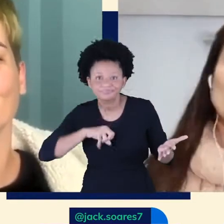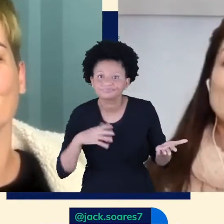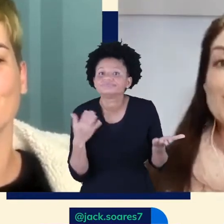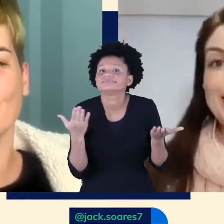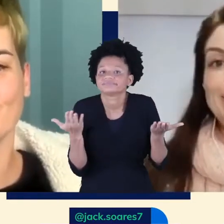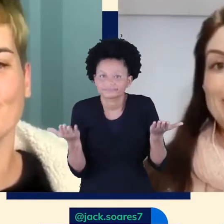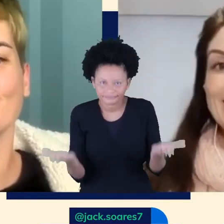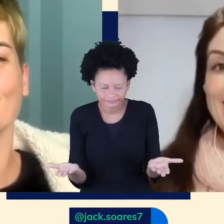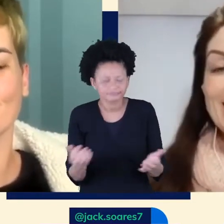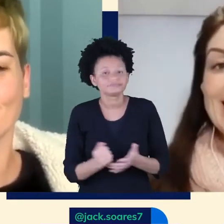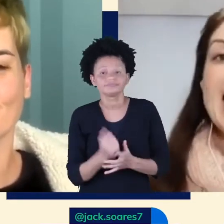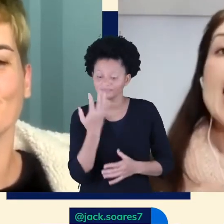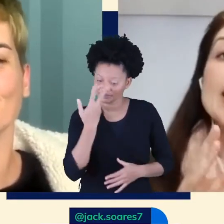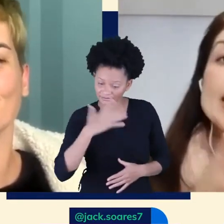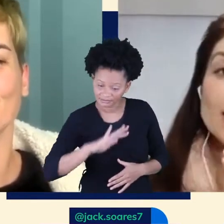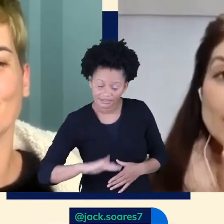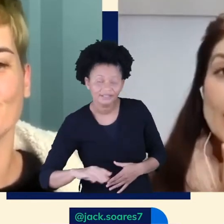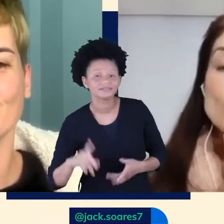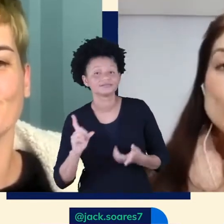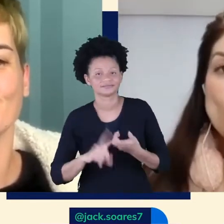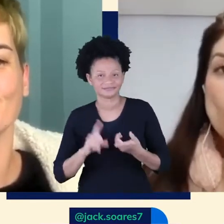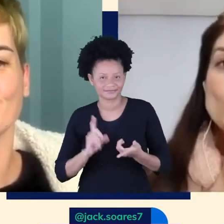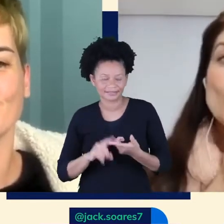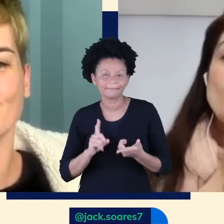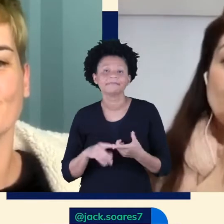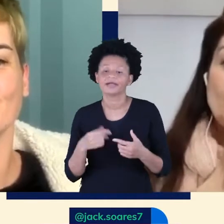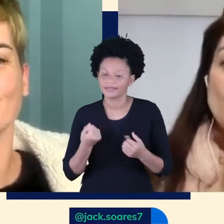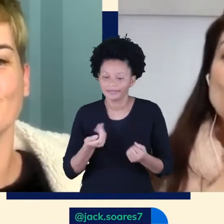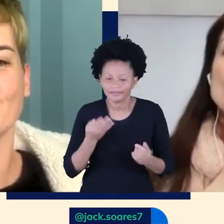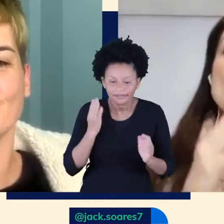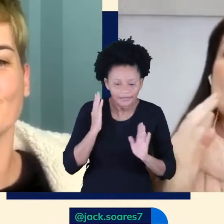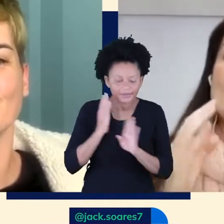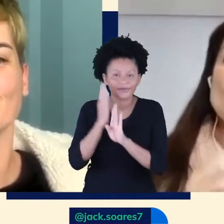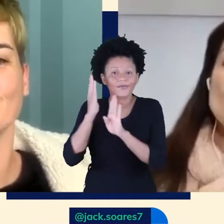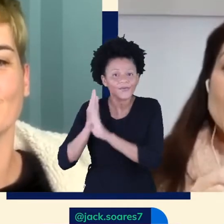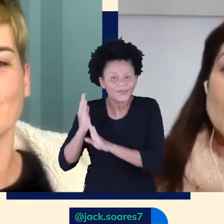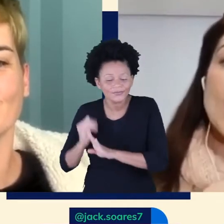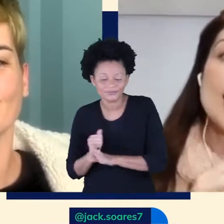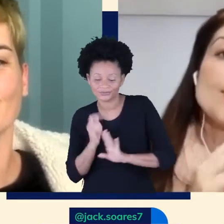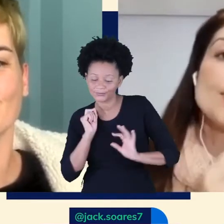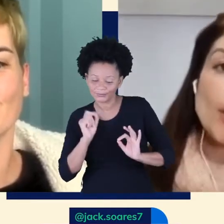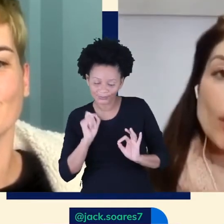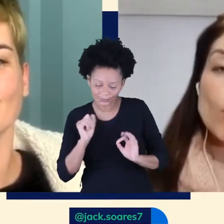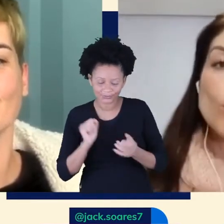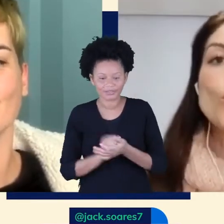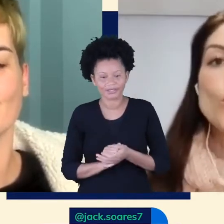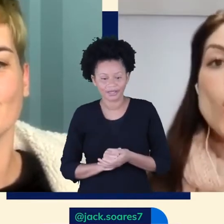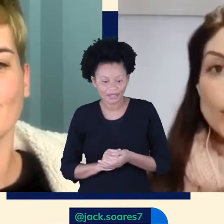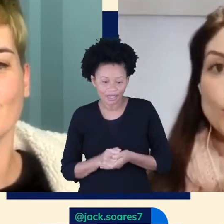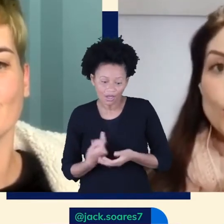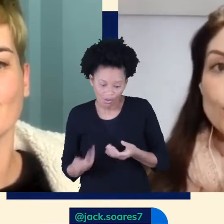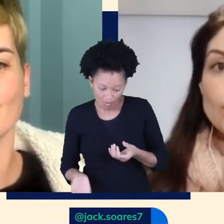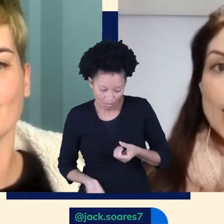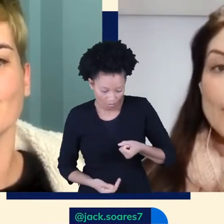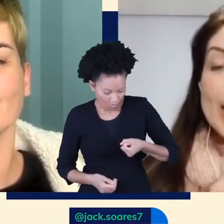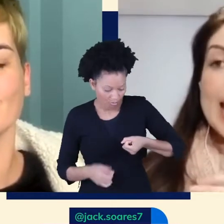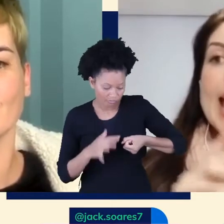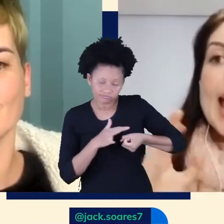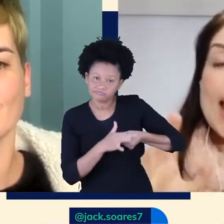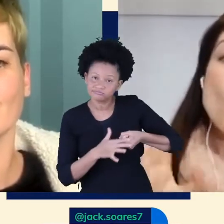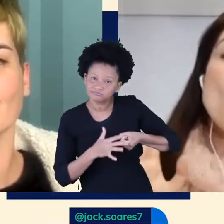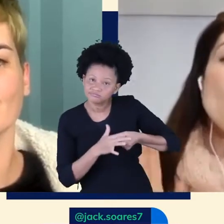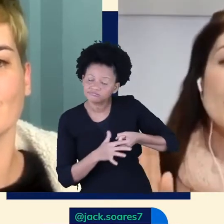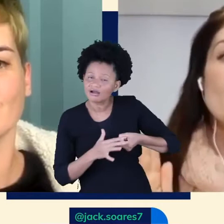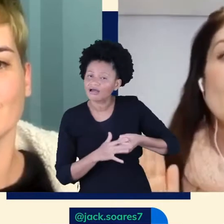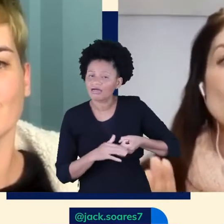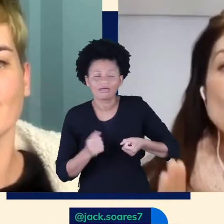e foi, né? A criança também descobre os orifícios genitais e o ânus, né?